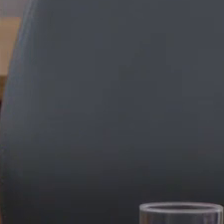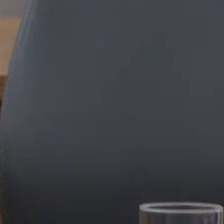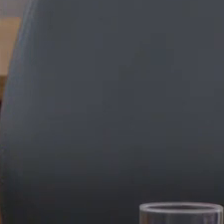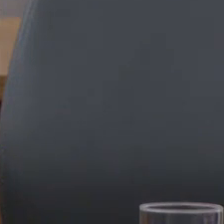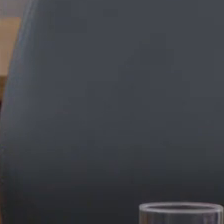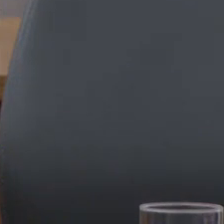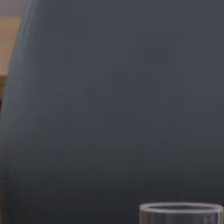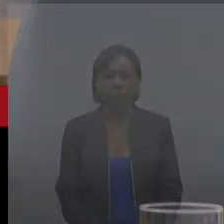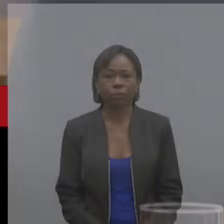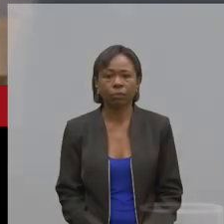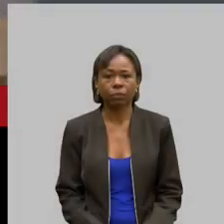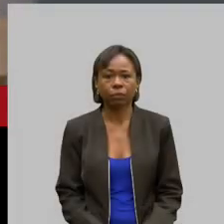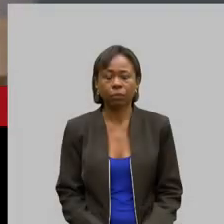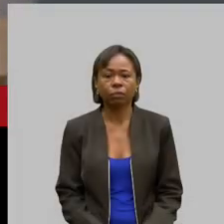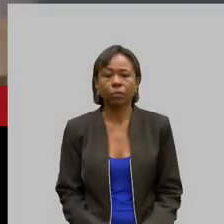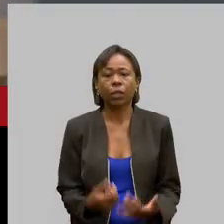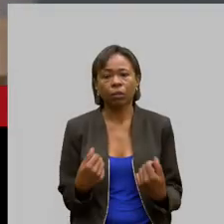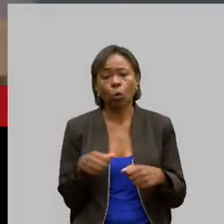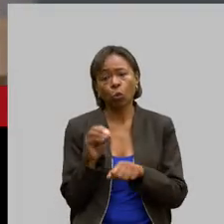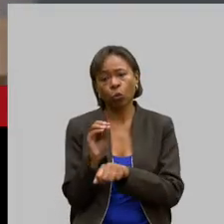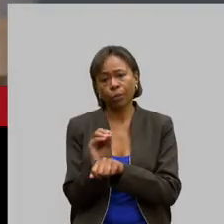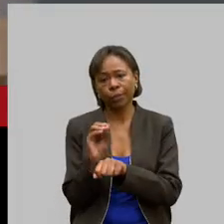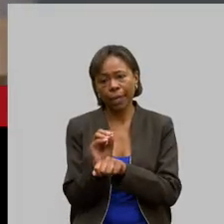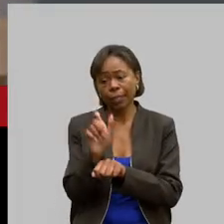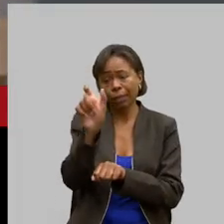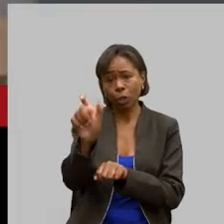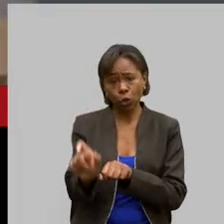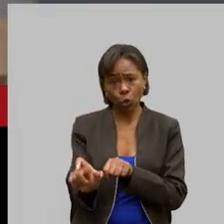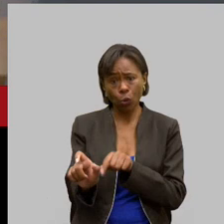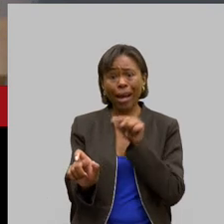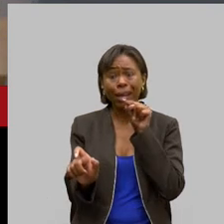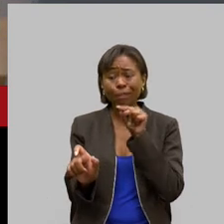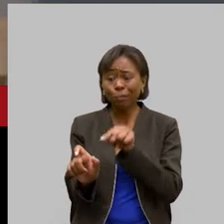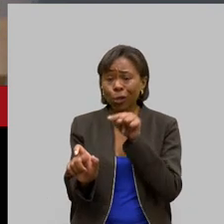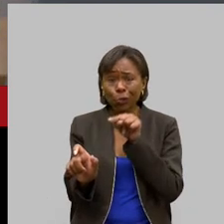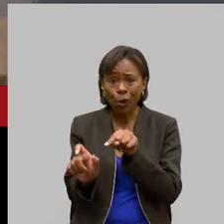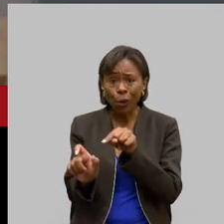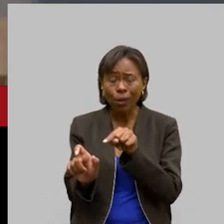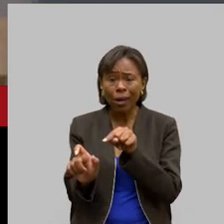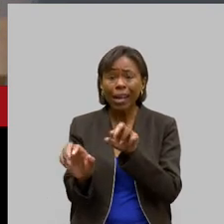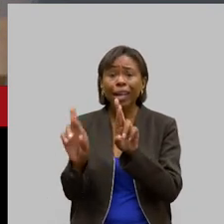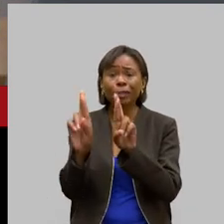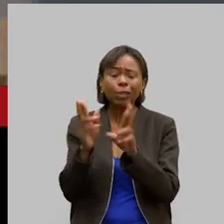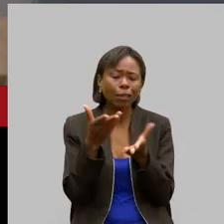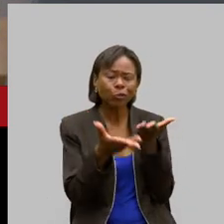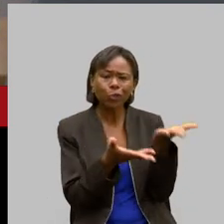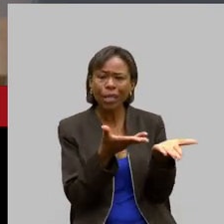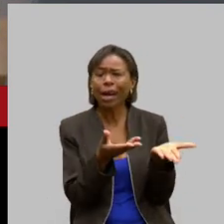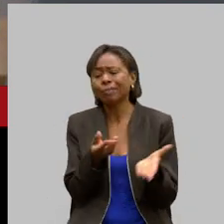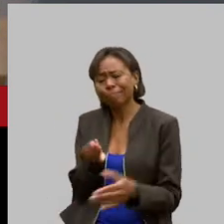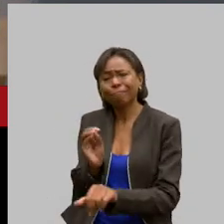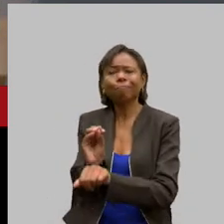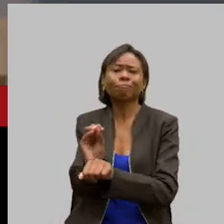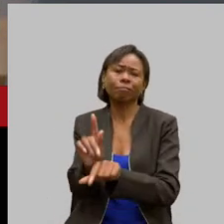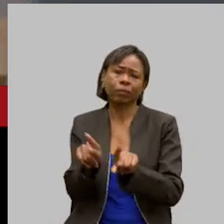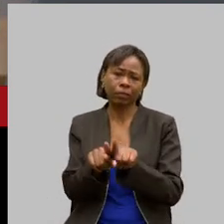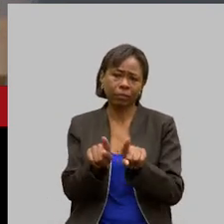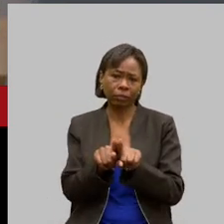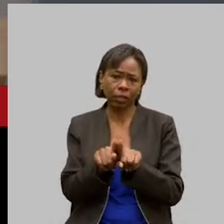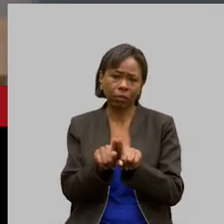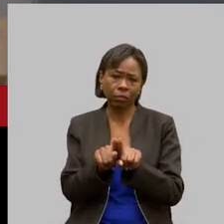não cuidar das pessoas que precisam de cuidado isso é uma vergonha para todos nós enquanto pacto civilizatório enquanto